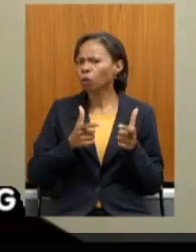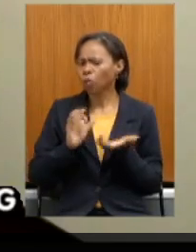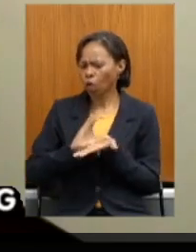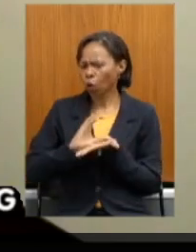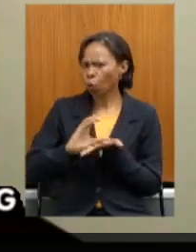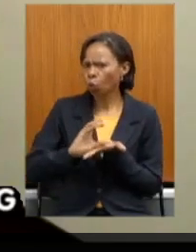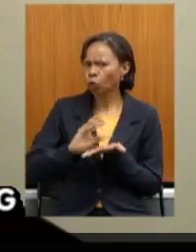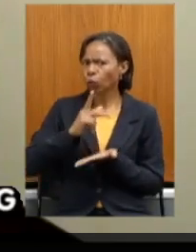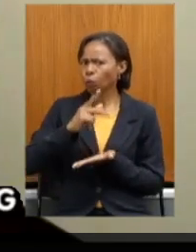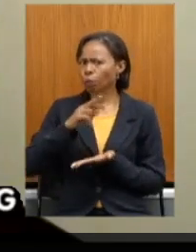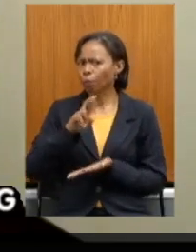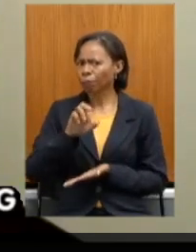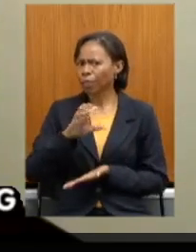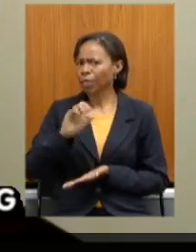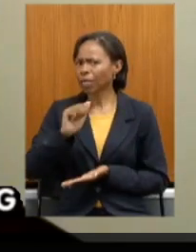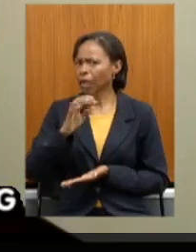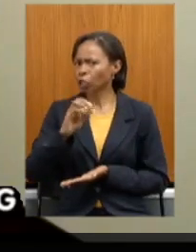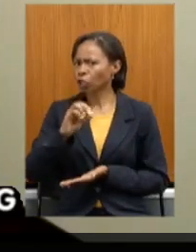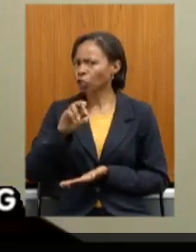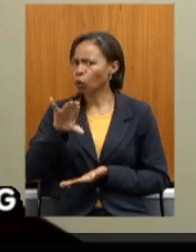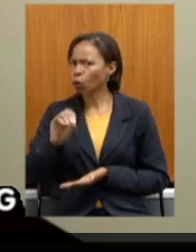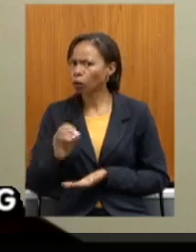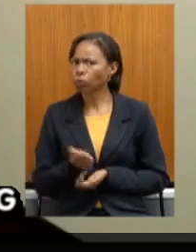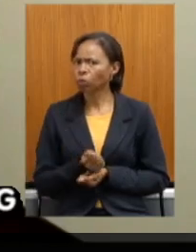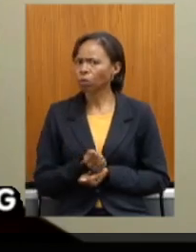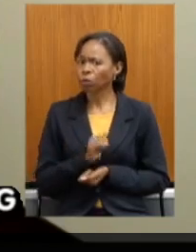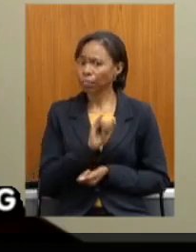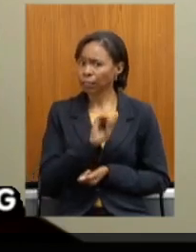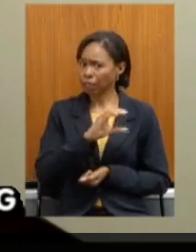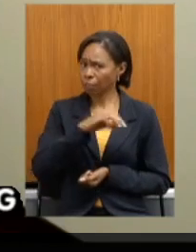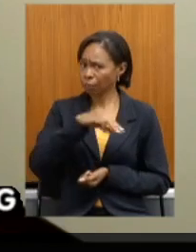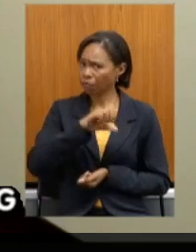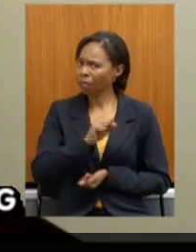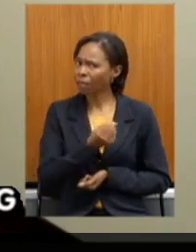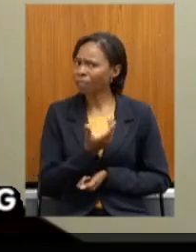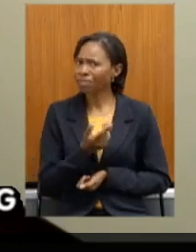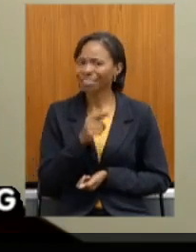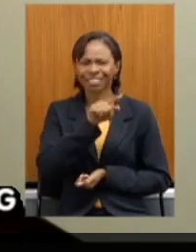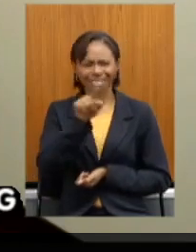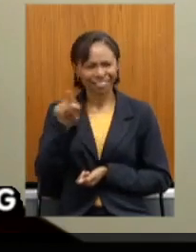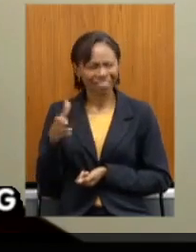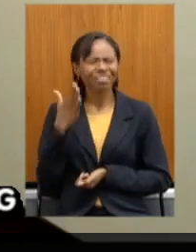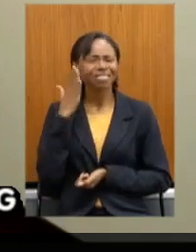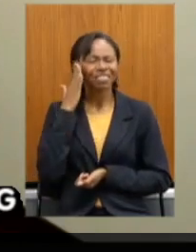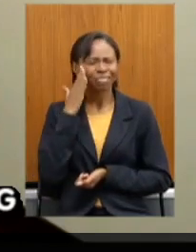o ICMS da exportação? A resposta é de conhecimento de todos.